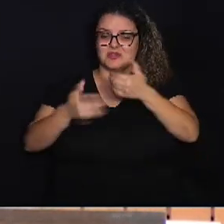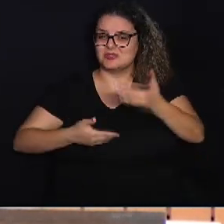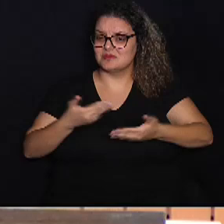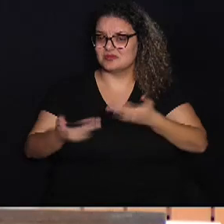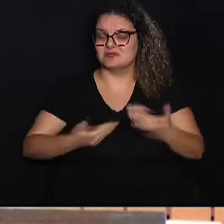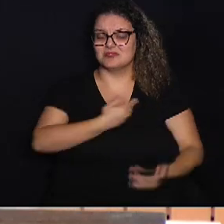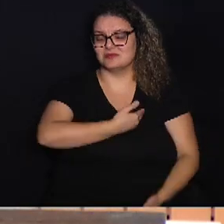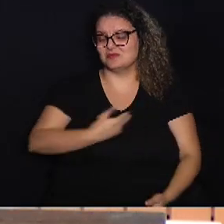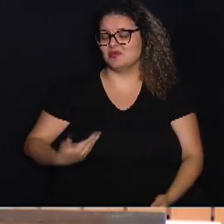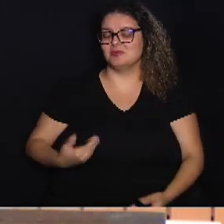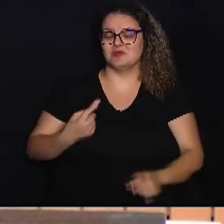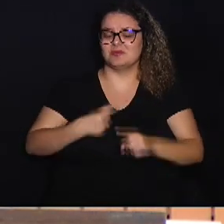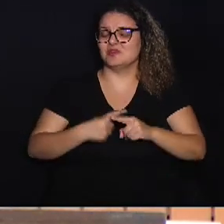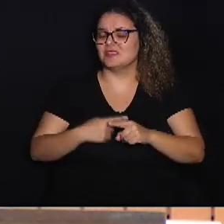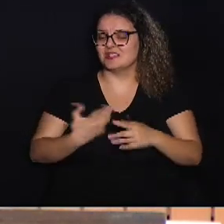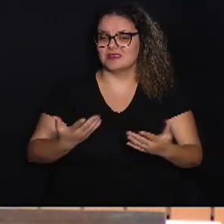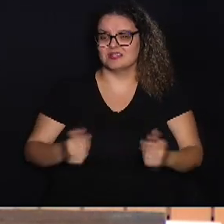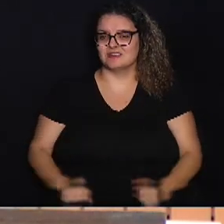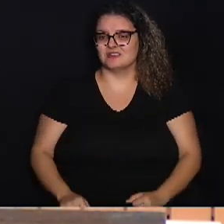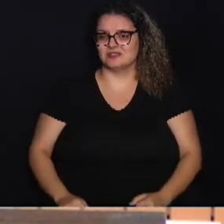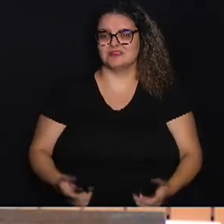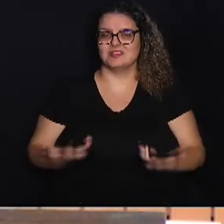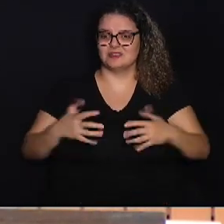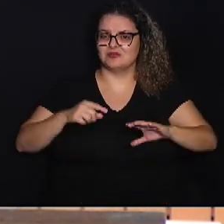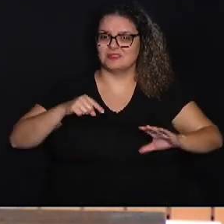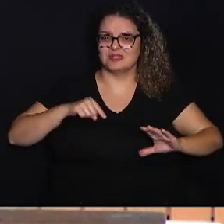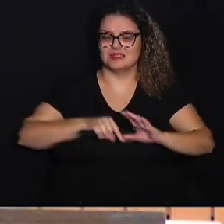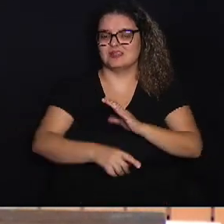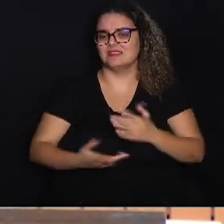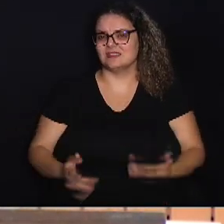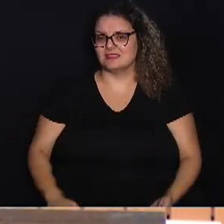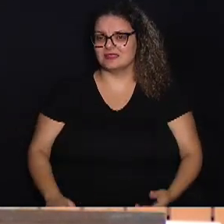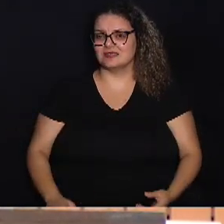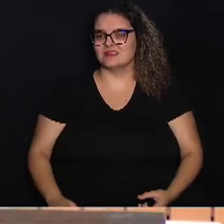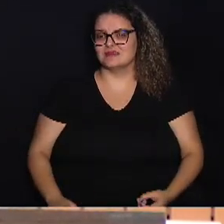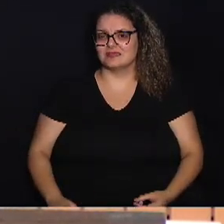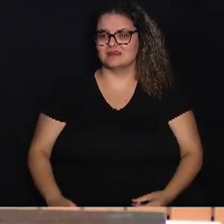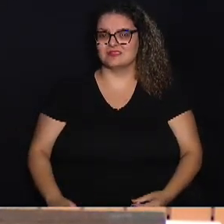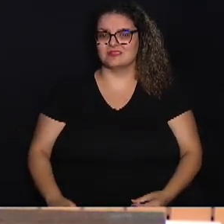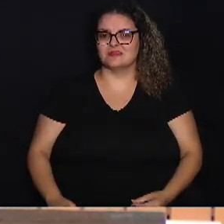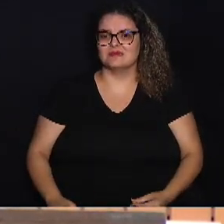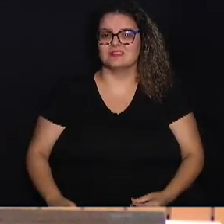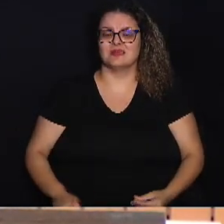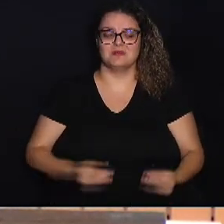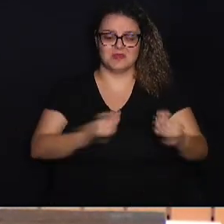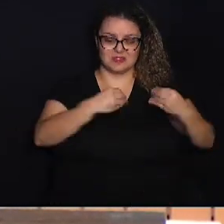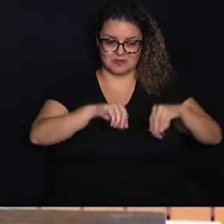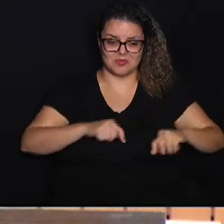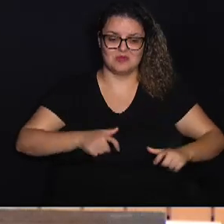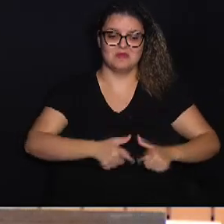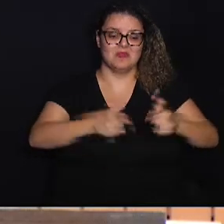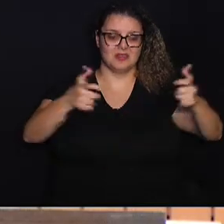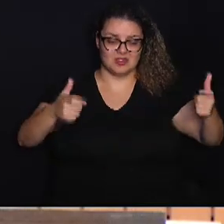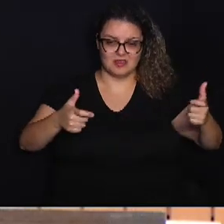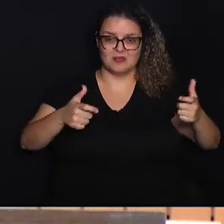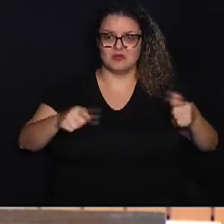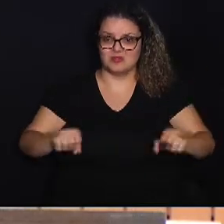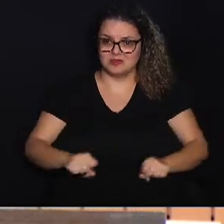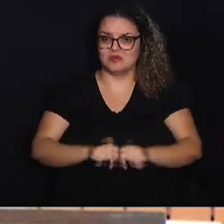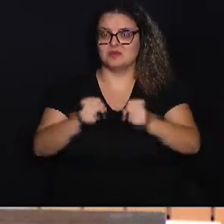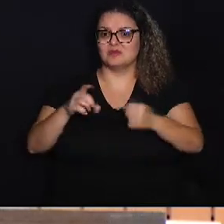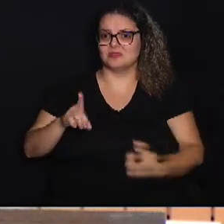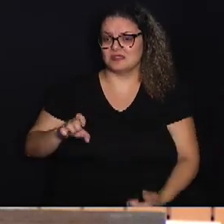público de querer avançar na precarização de querer avançar no desmonte mesmo essa